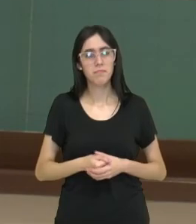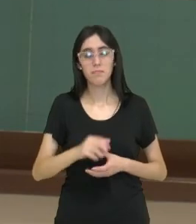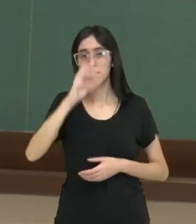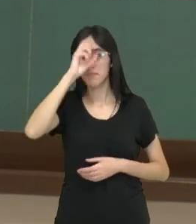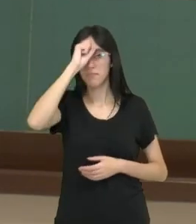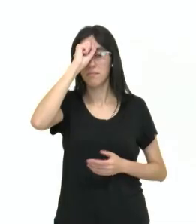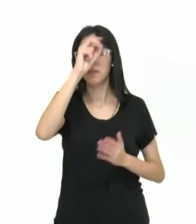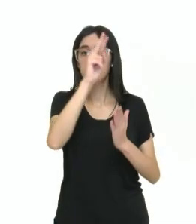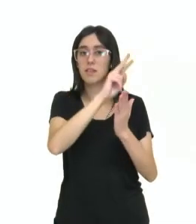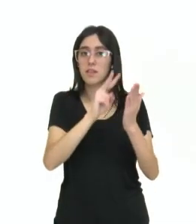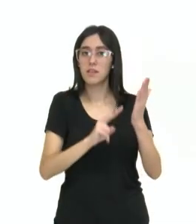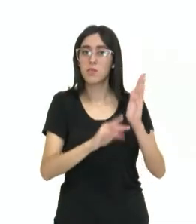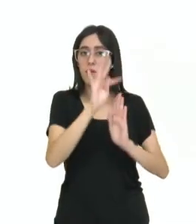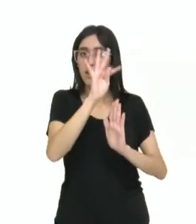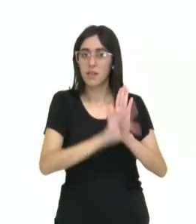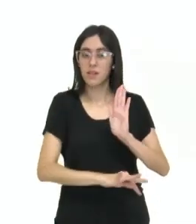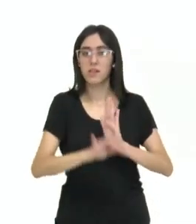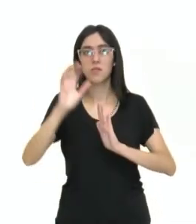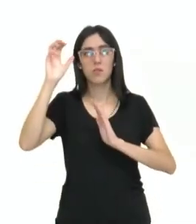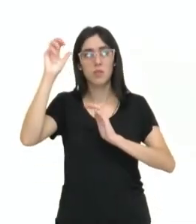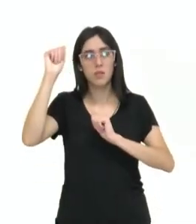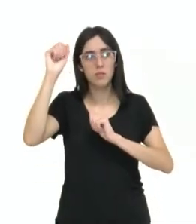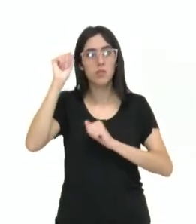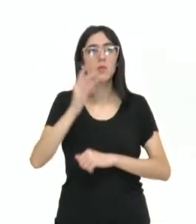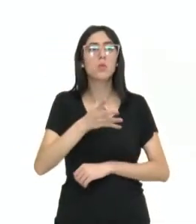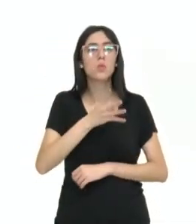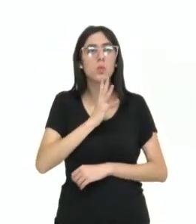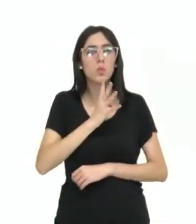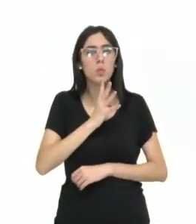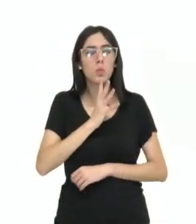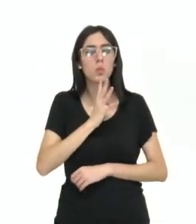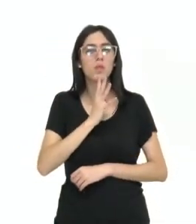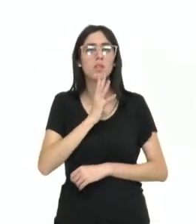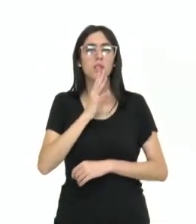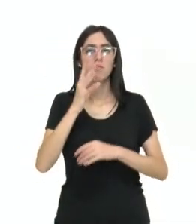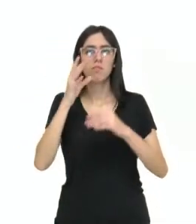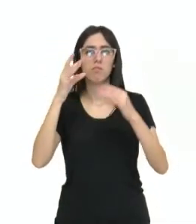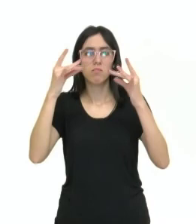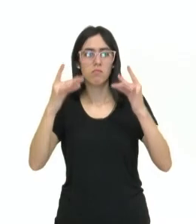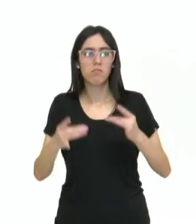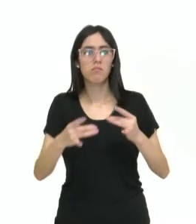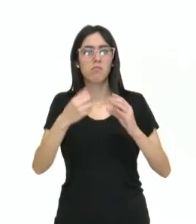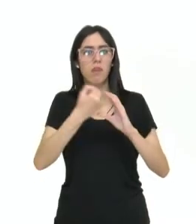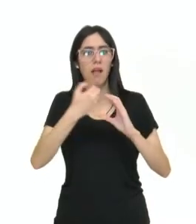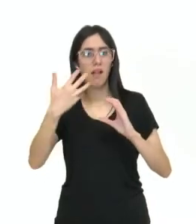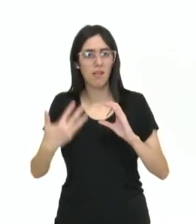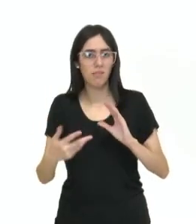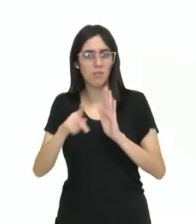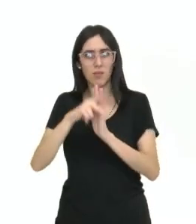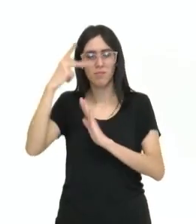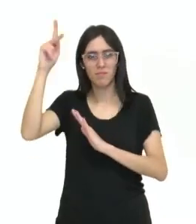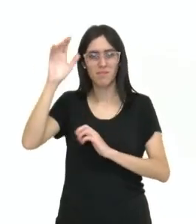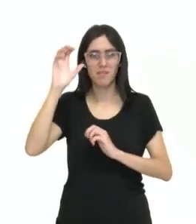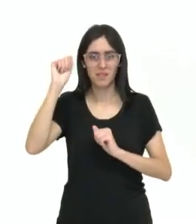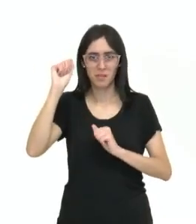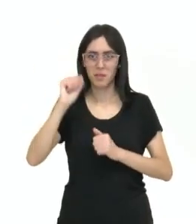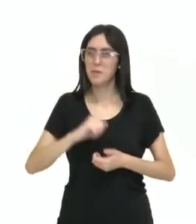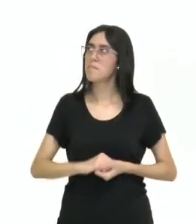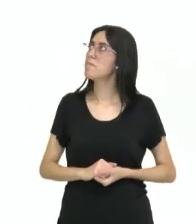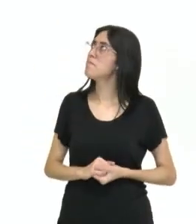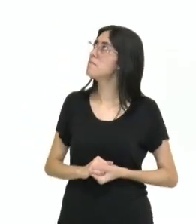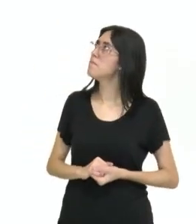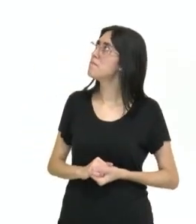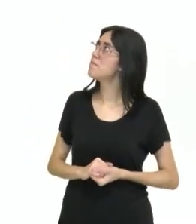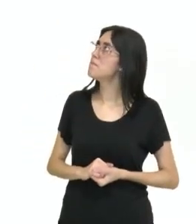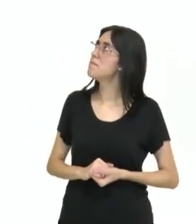interpretação do texto, espanhóis vistos por el mundo, assim nos ven desde as outras edições do Huffington